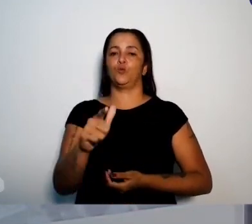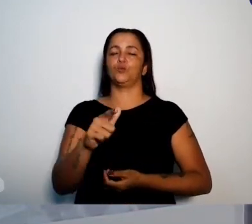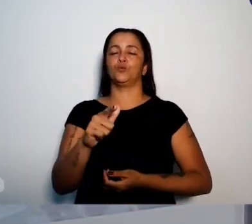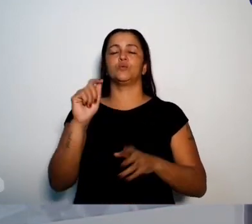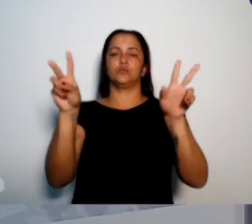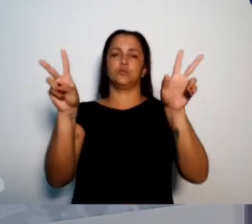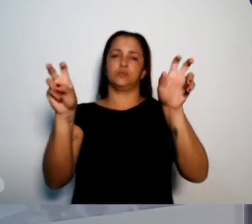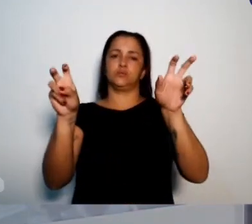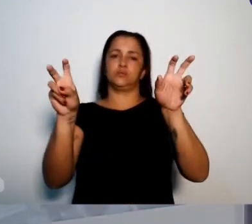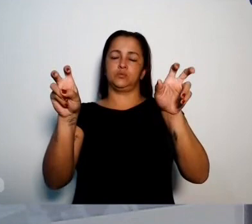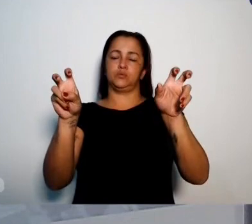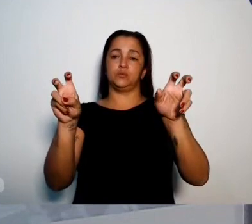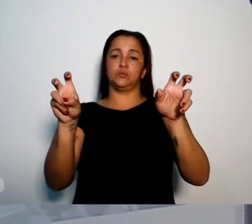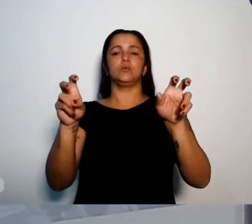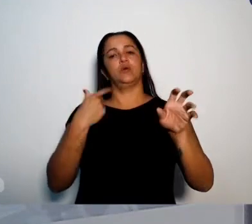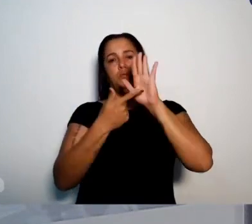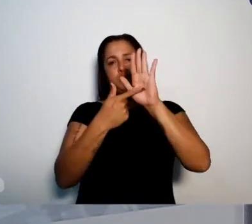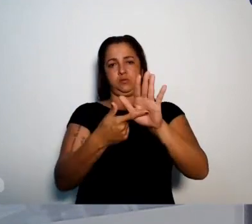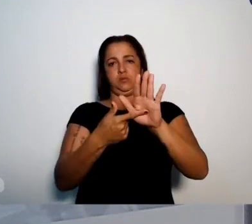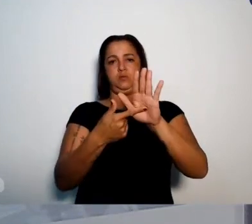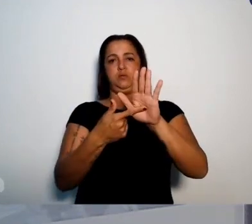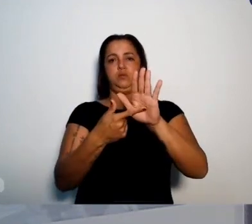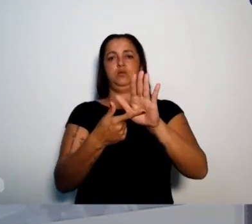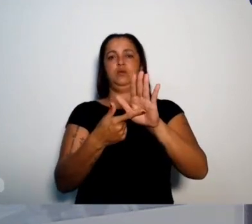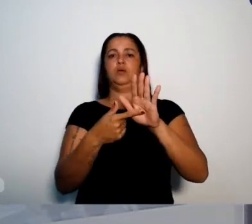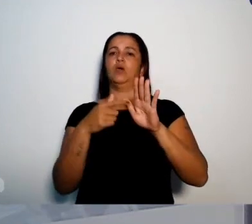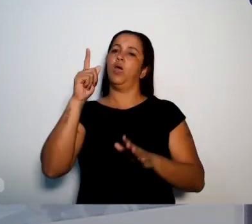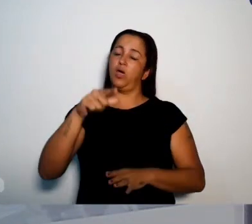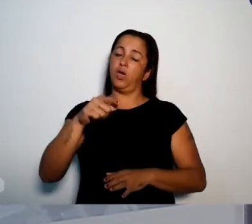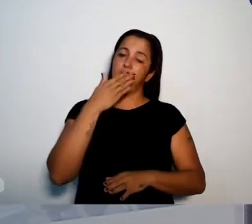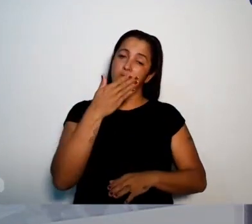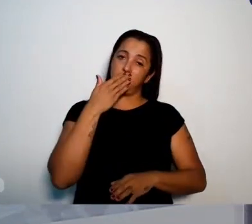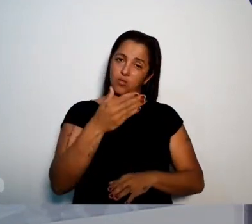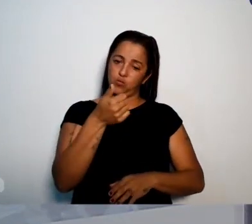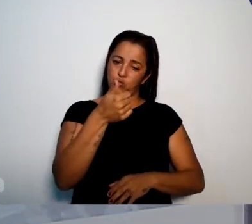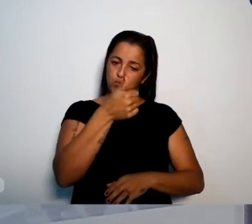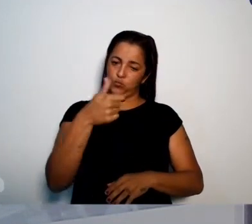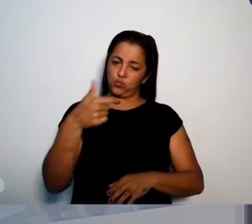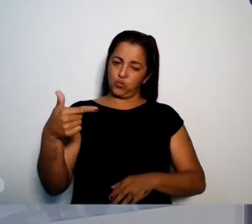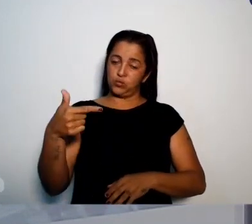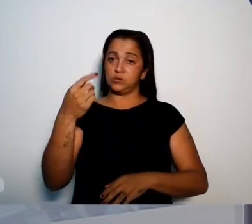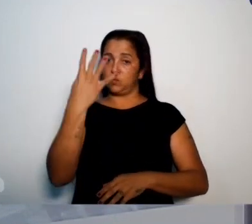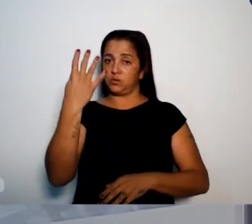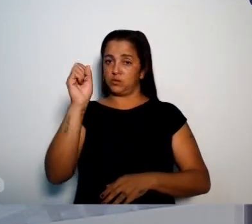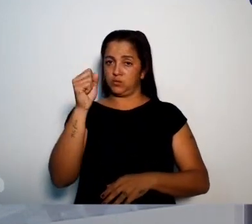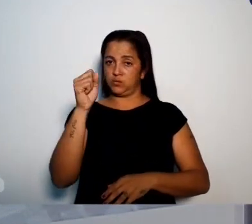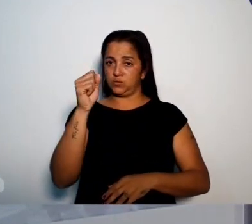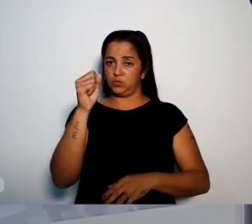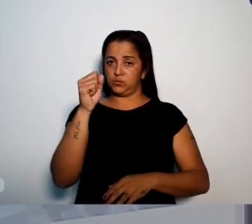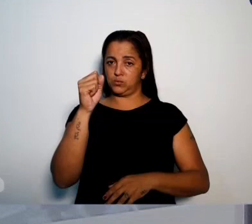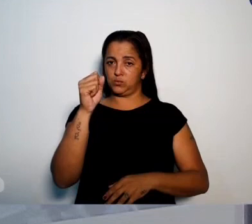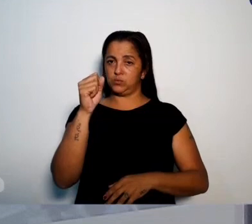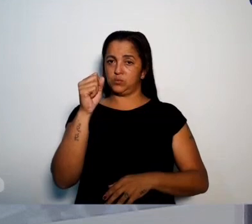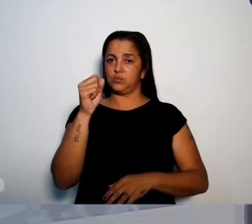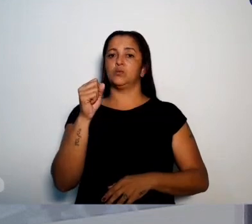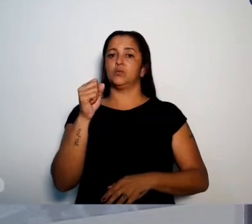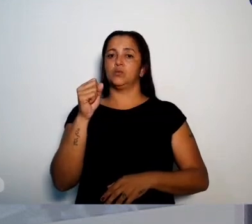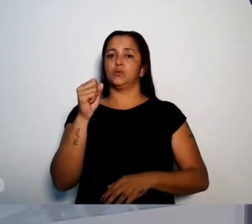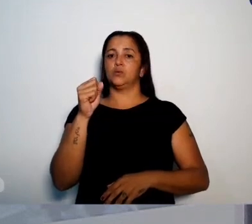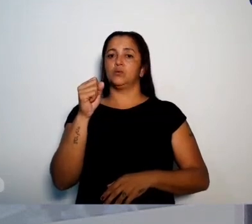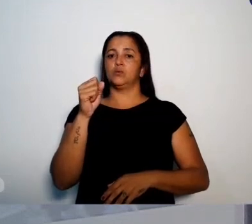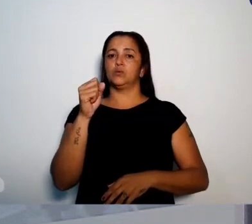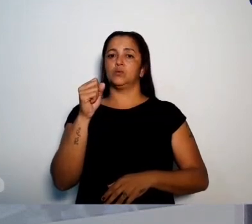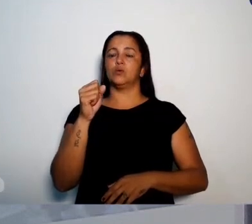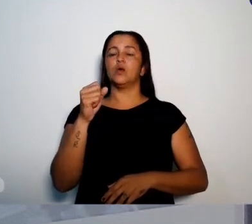Outro assunto que eu apresentei é o requerimento 1248. 1248, eu estou